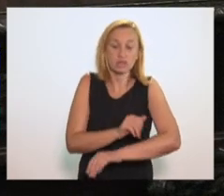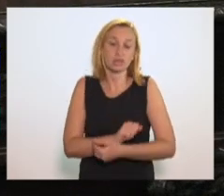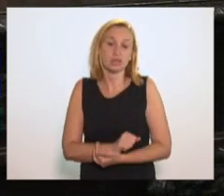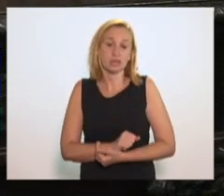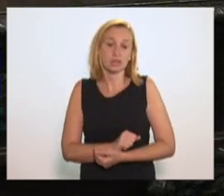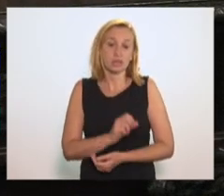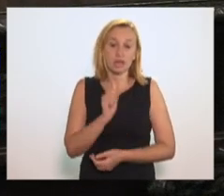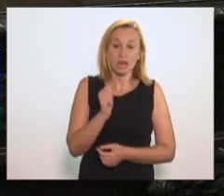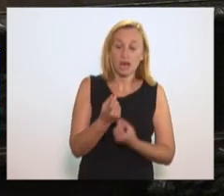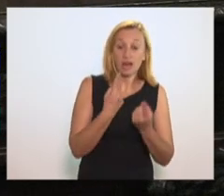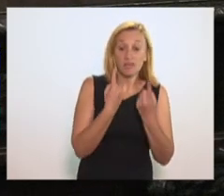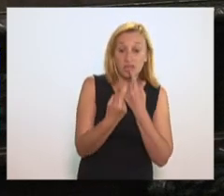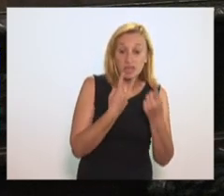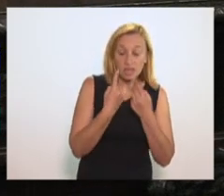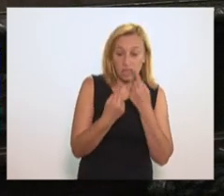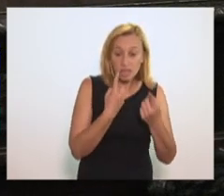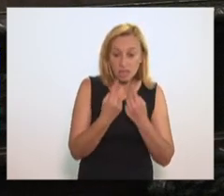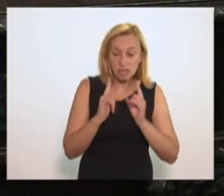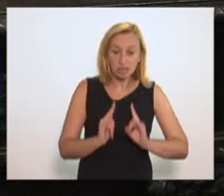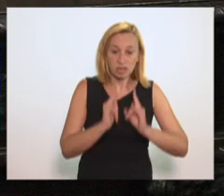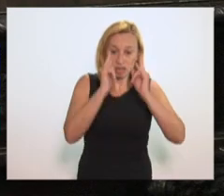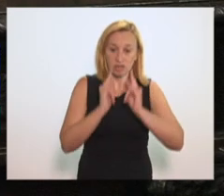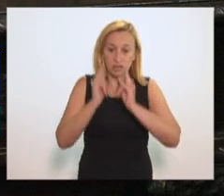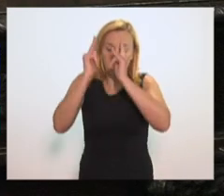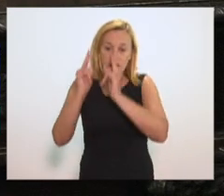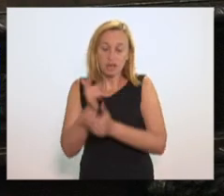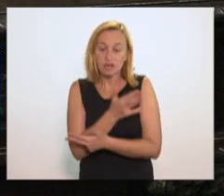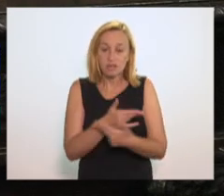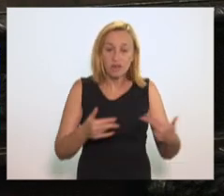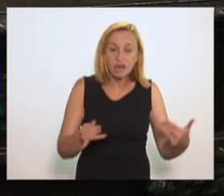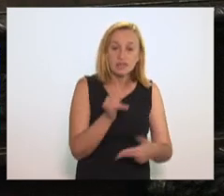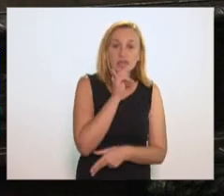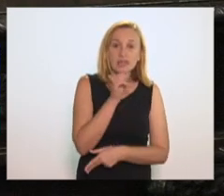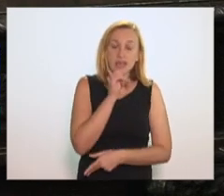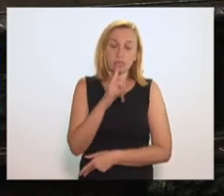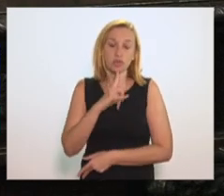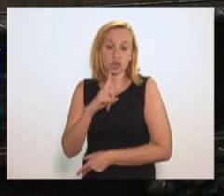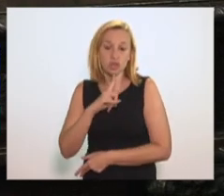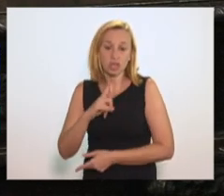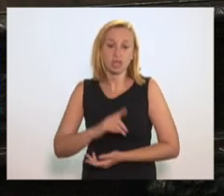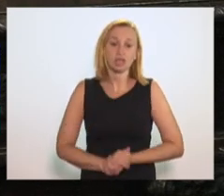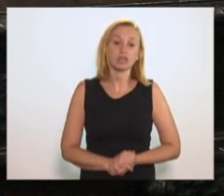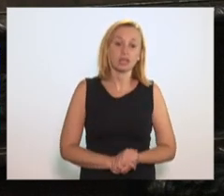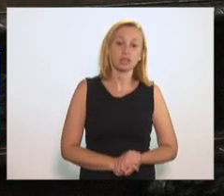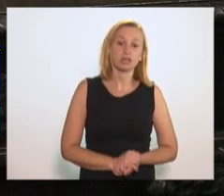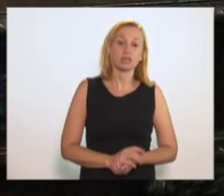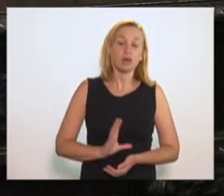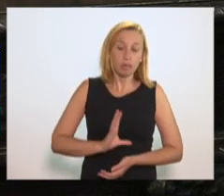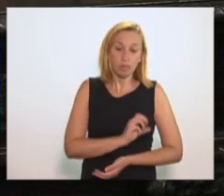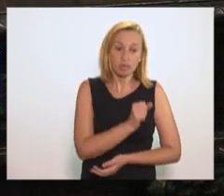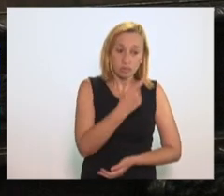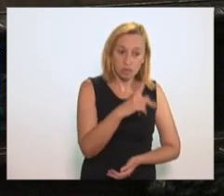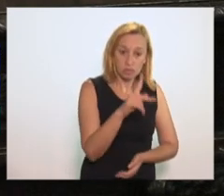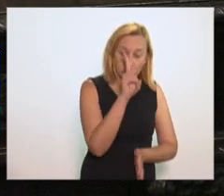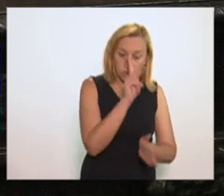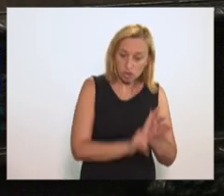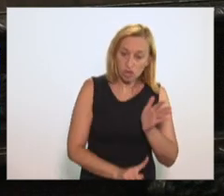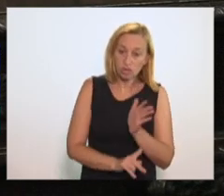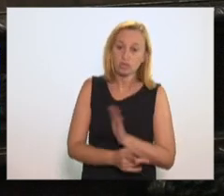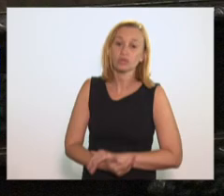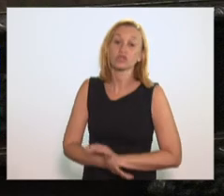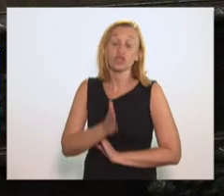que são edifícios enfim e tem vários exemplos que eu não vou aqui declinar que eu anexo ao projeto já